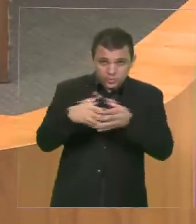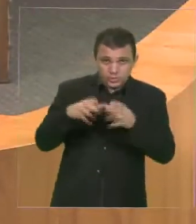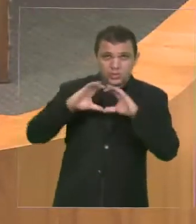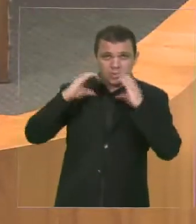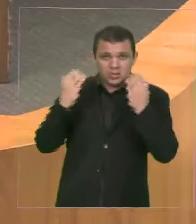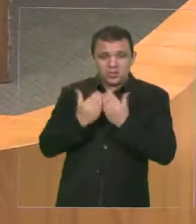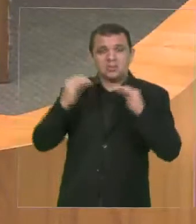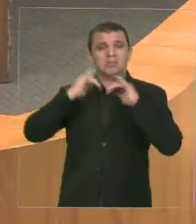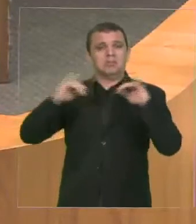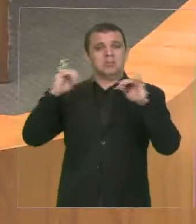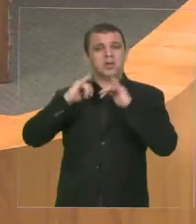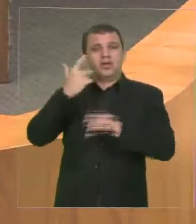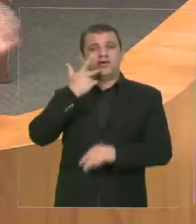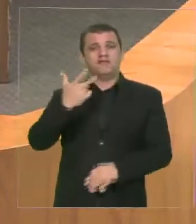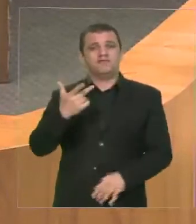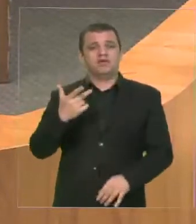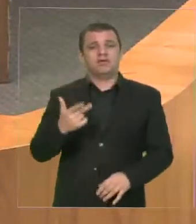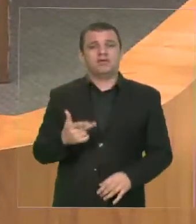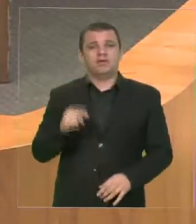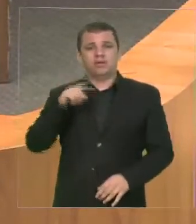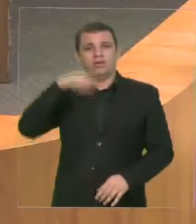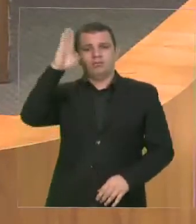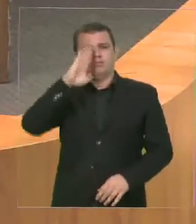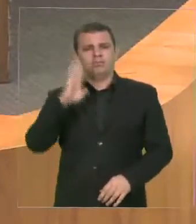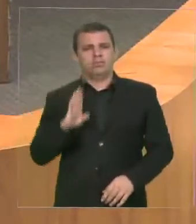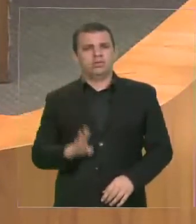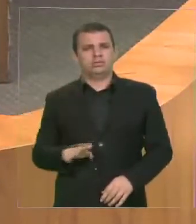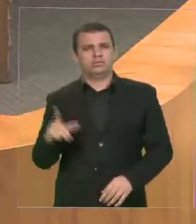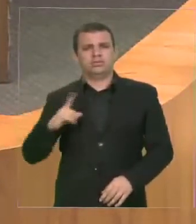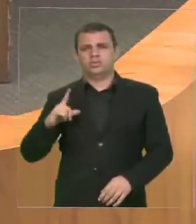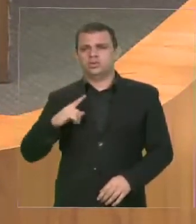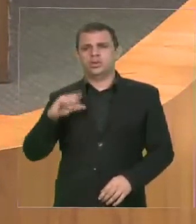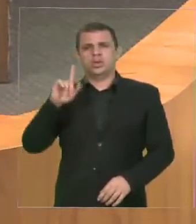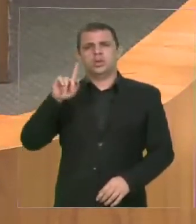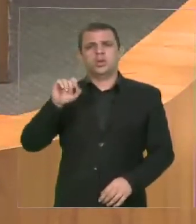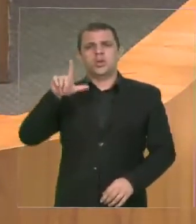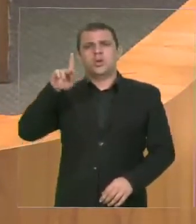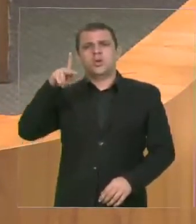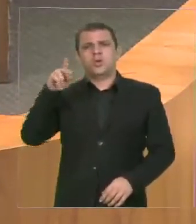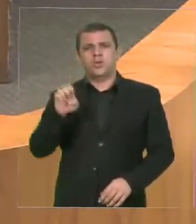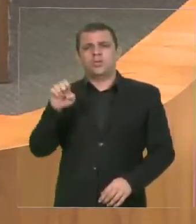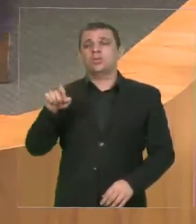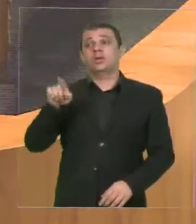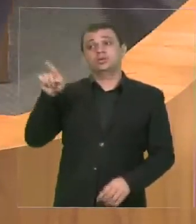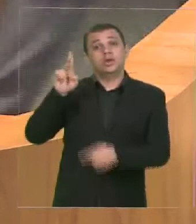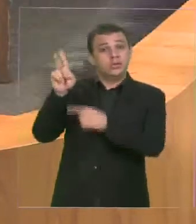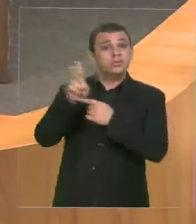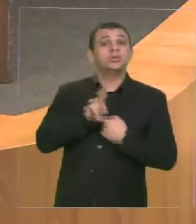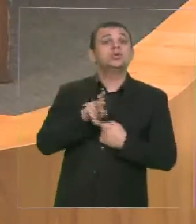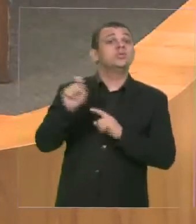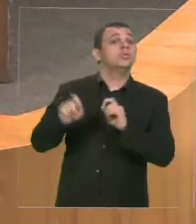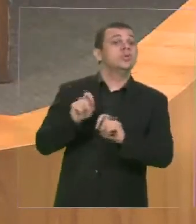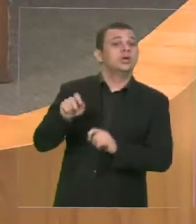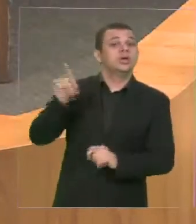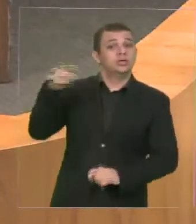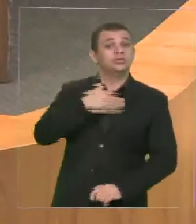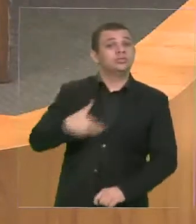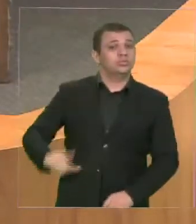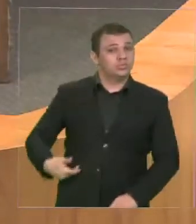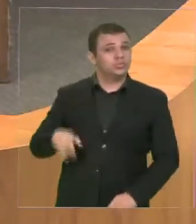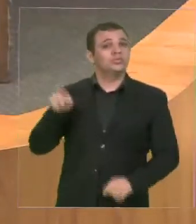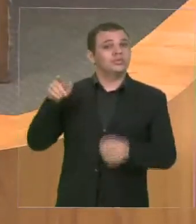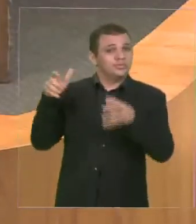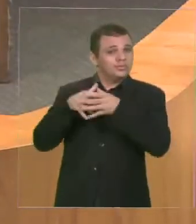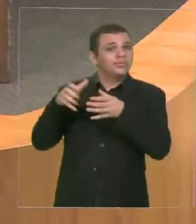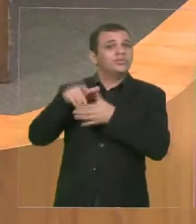alardear que o Brasil houve o golpe e tudo aquilo, são empréstimos, deputado Edilásio, do governo golpista. Então, acho que ele